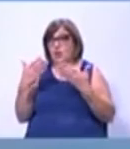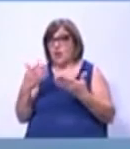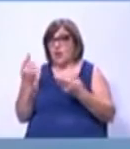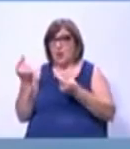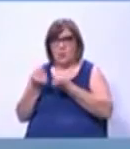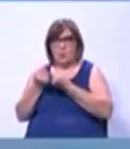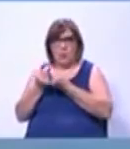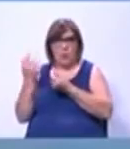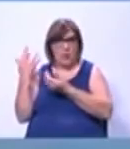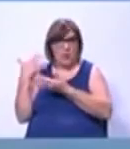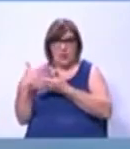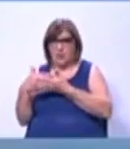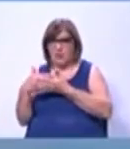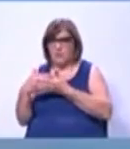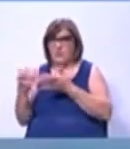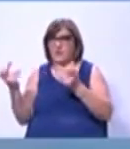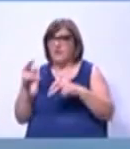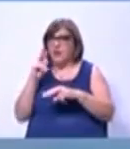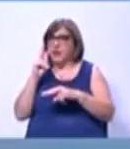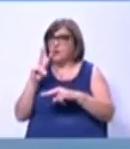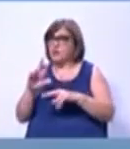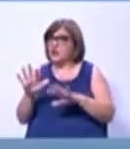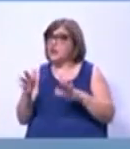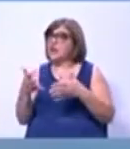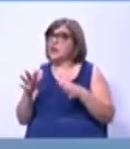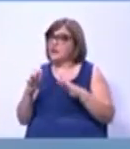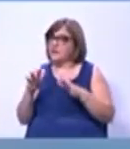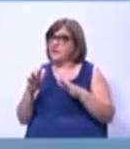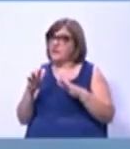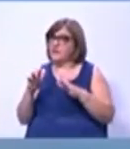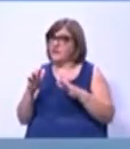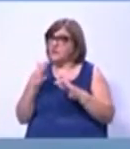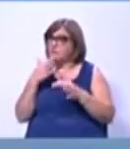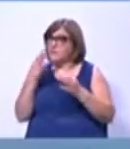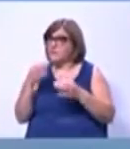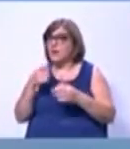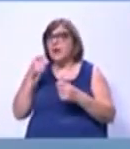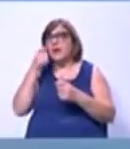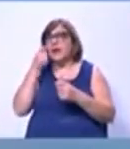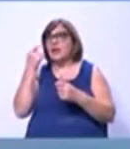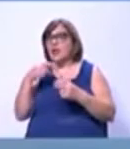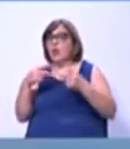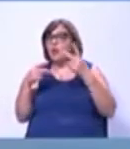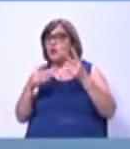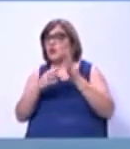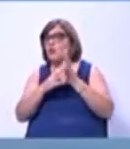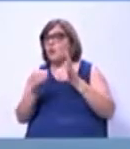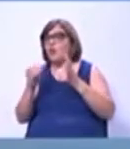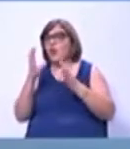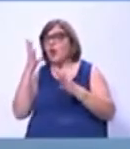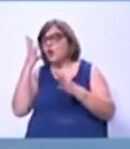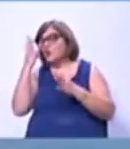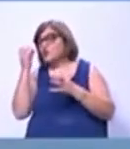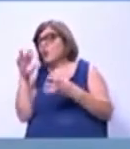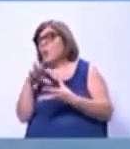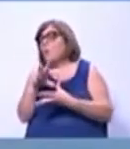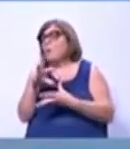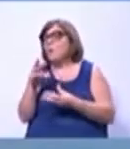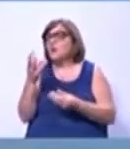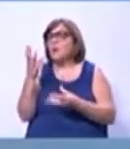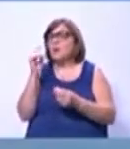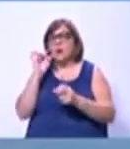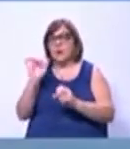muito recentemente vêm demonstrar que se calhar, efetivamente, nós temos dois padrões de sono mundialmente